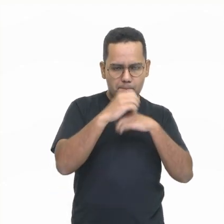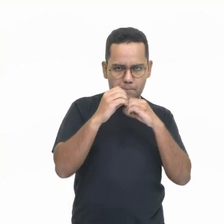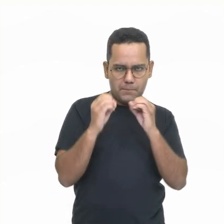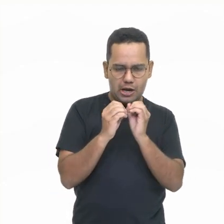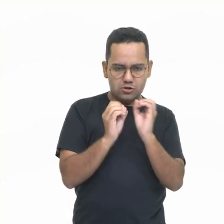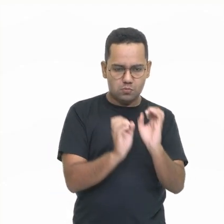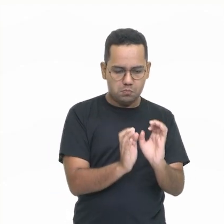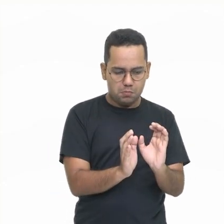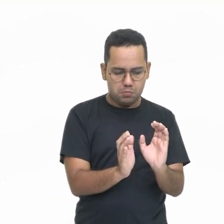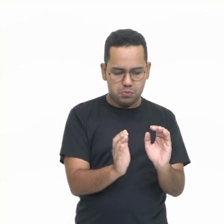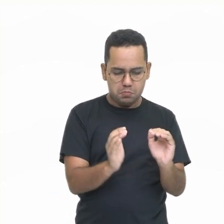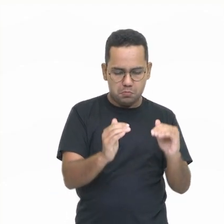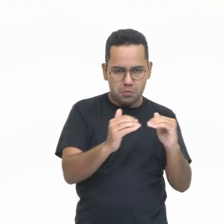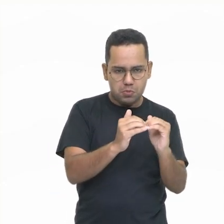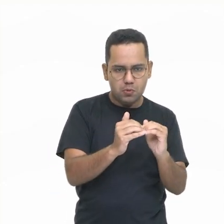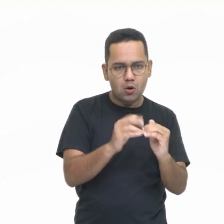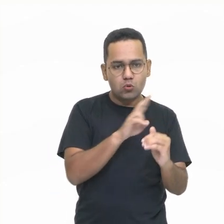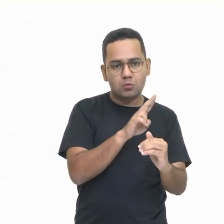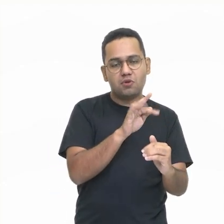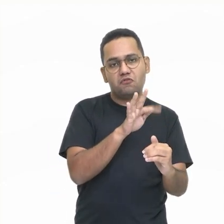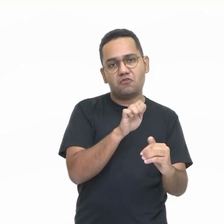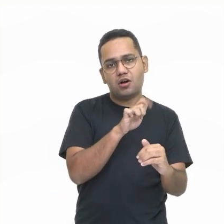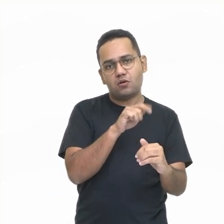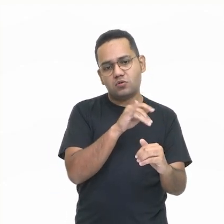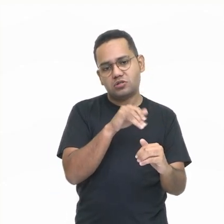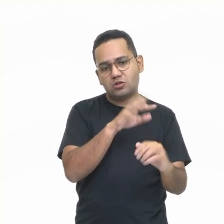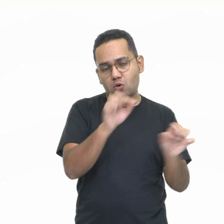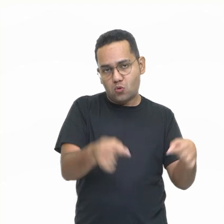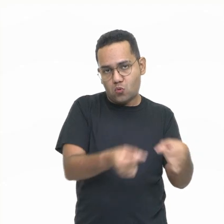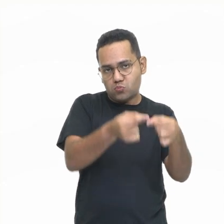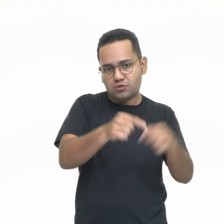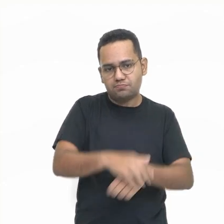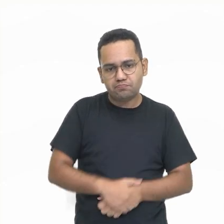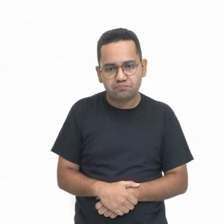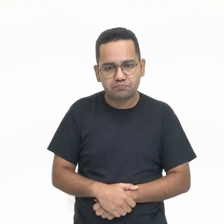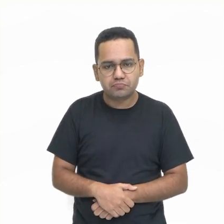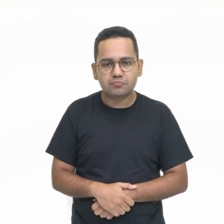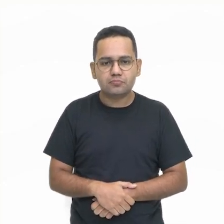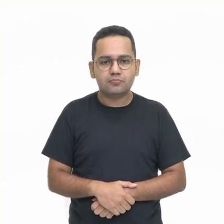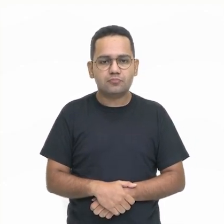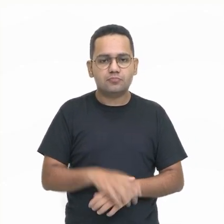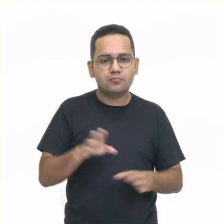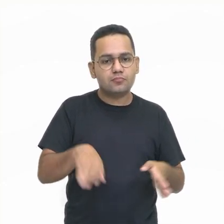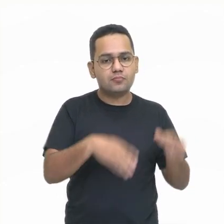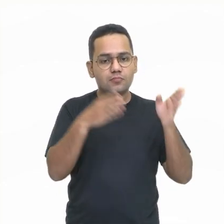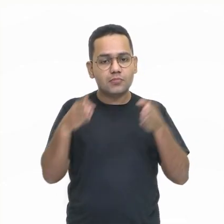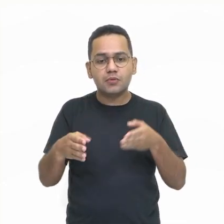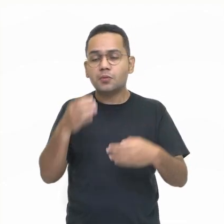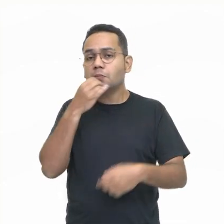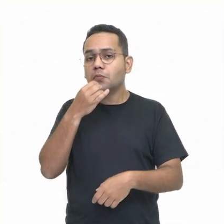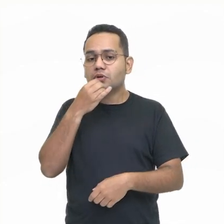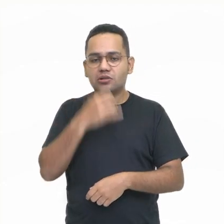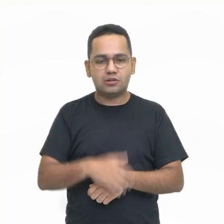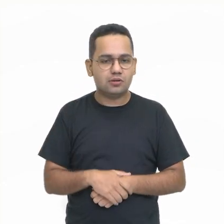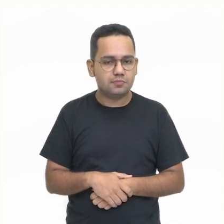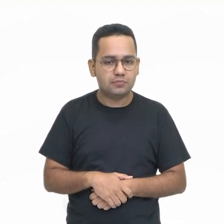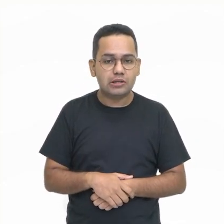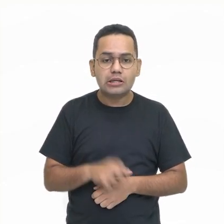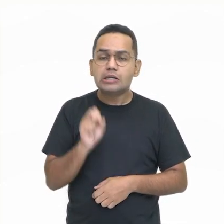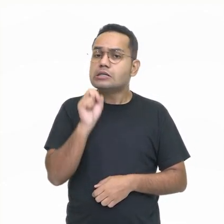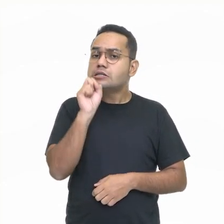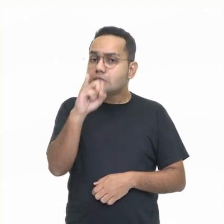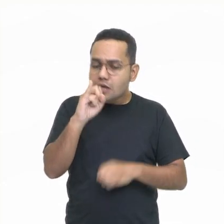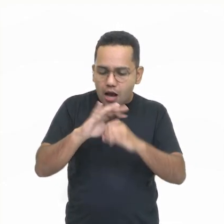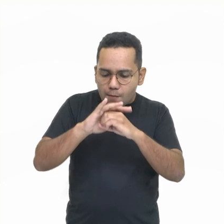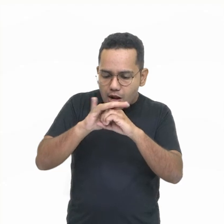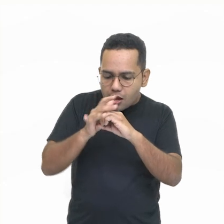eu chamo de fagocitose. Quando a membrana plasmática engloba algo